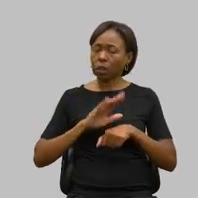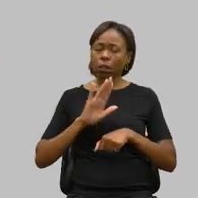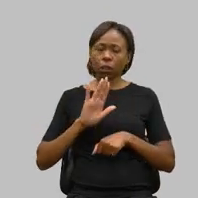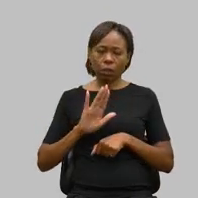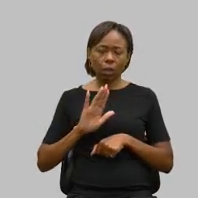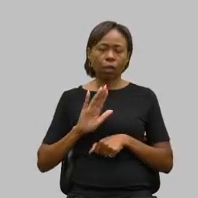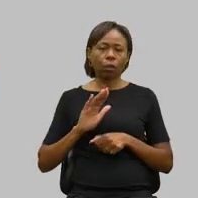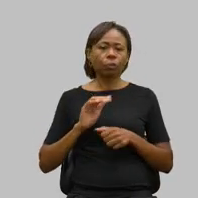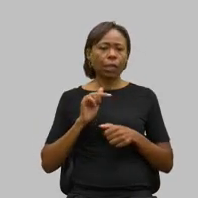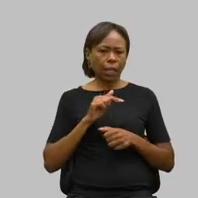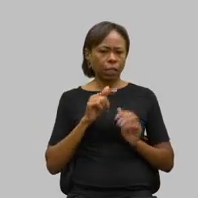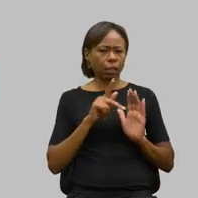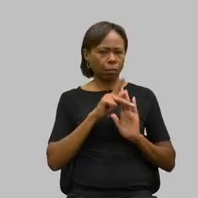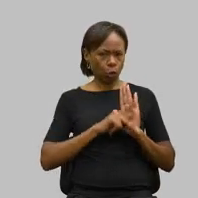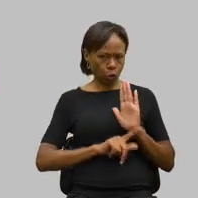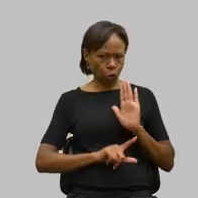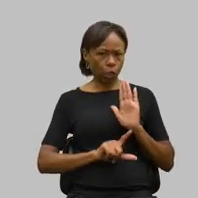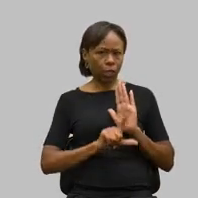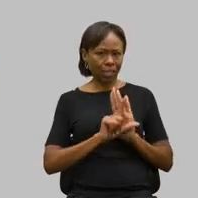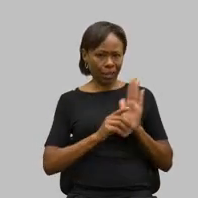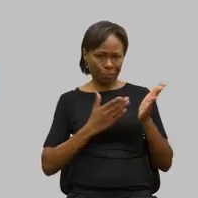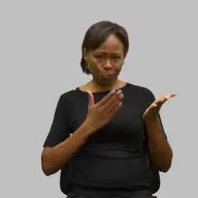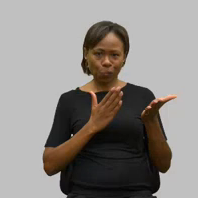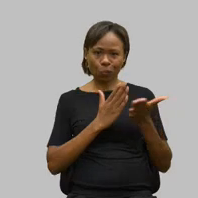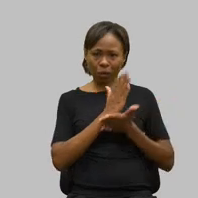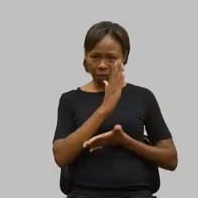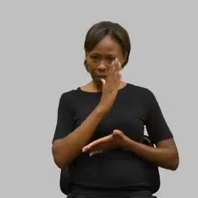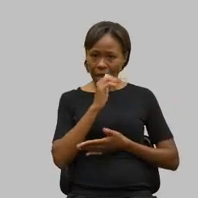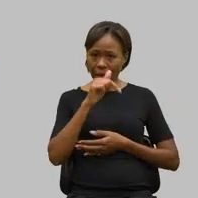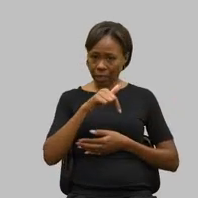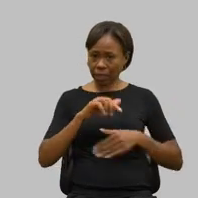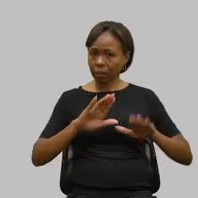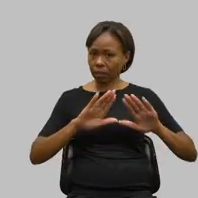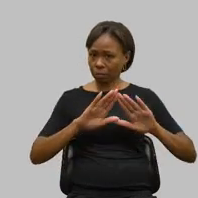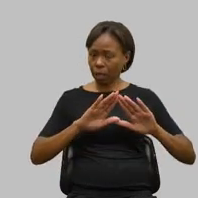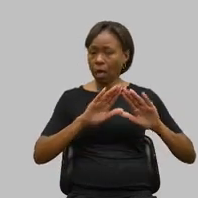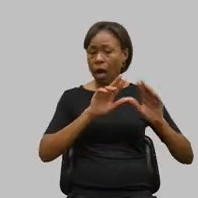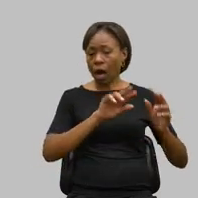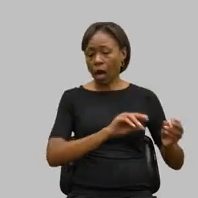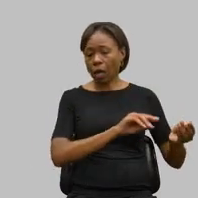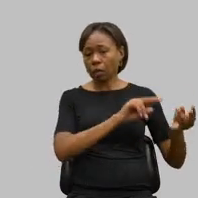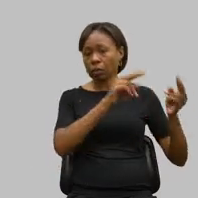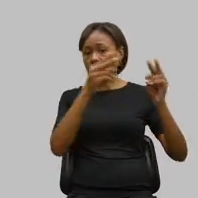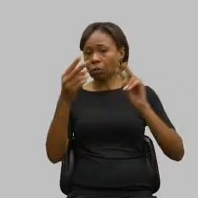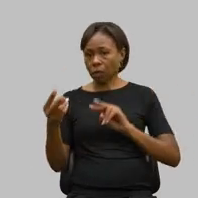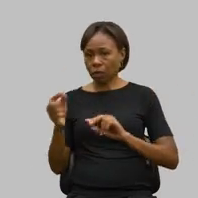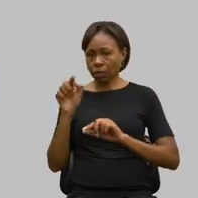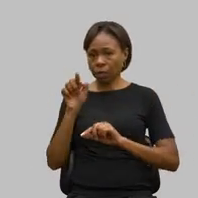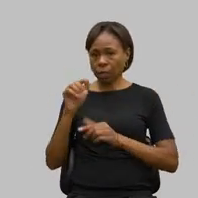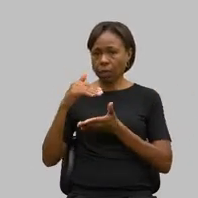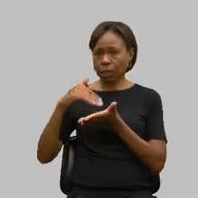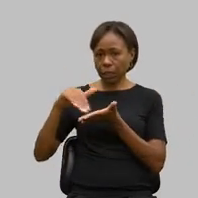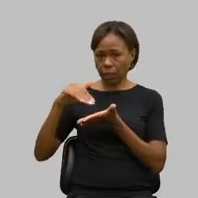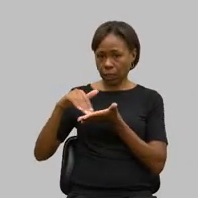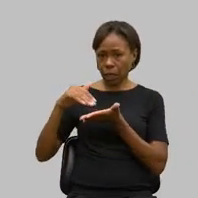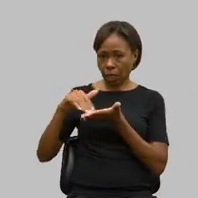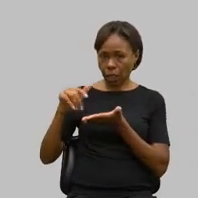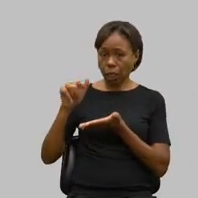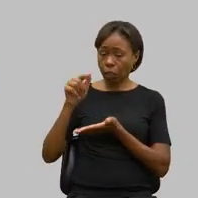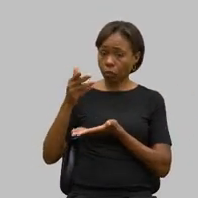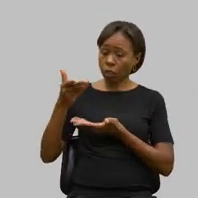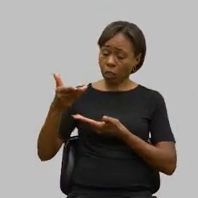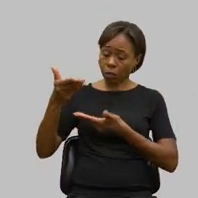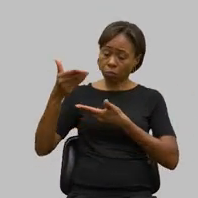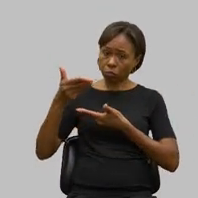projeto aprovado na casa, ele vai andar até a secretaria, o qual acredito que vocês vão desenvolver